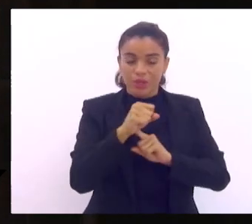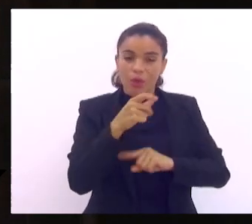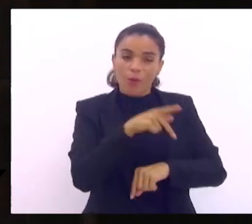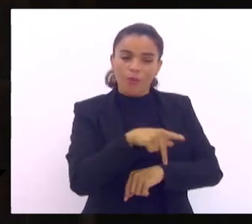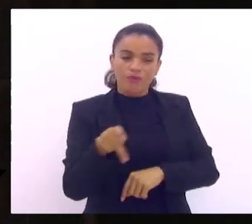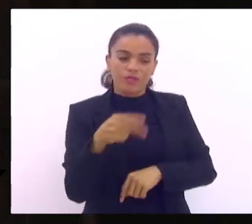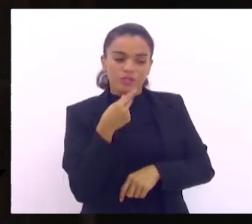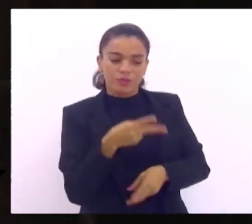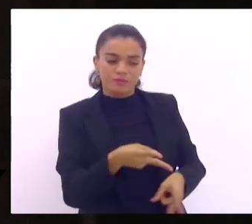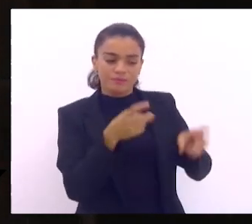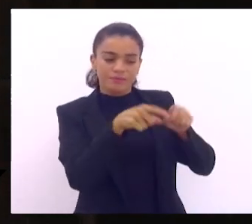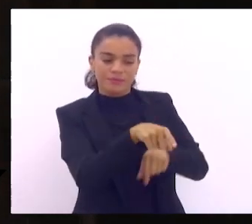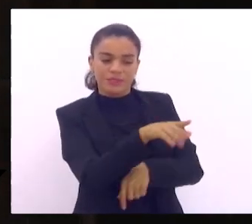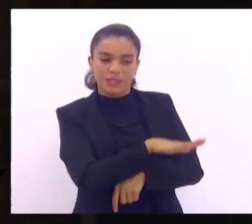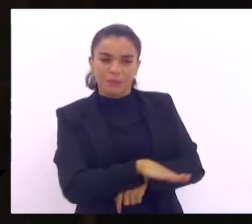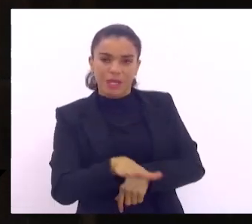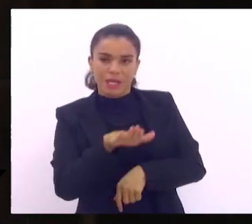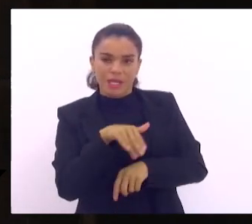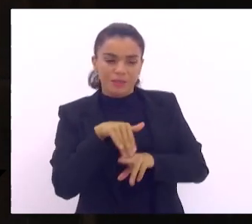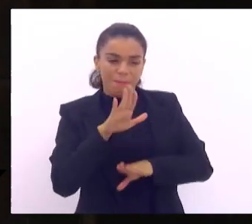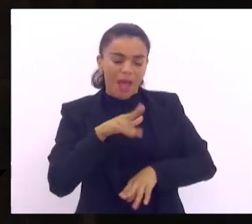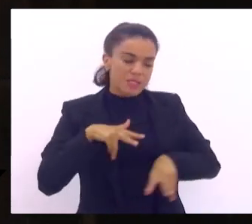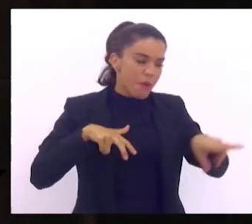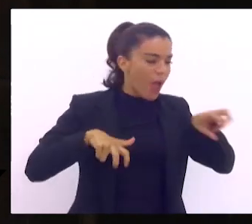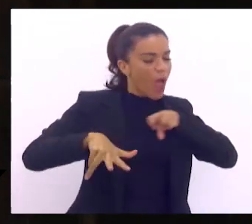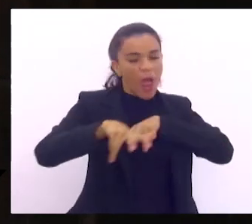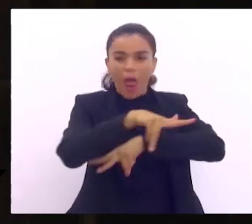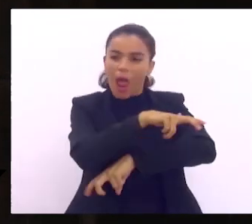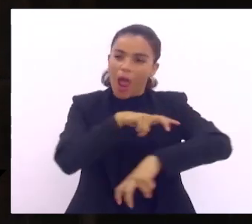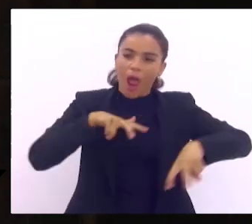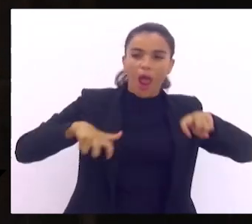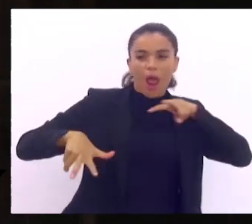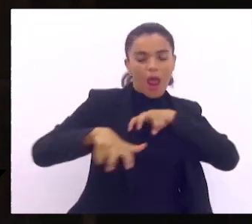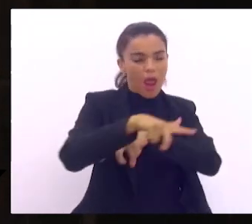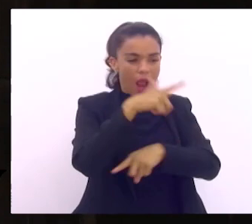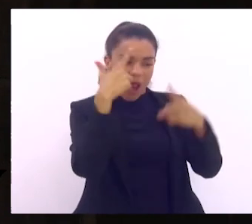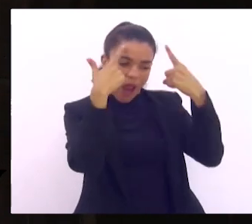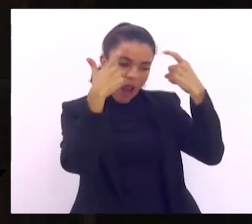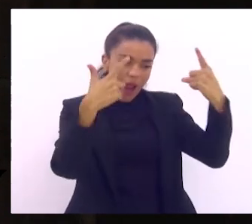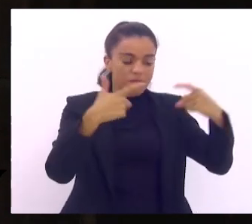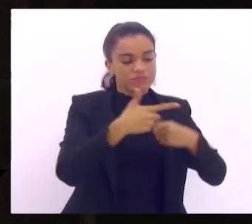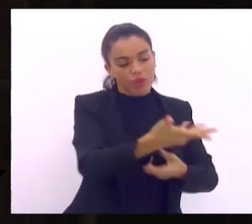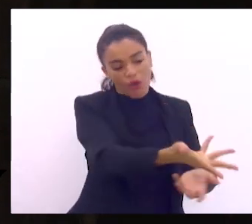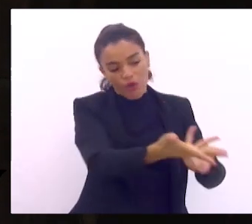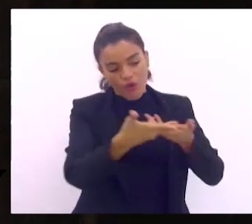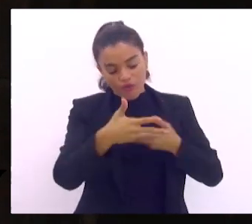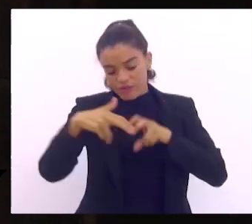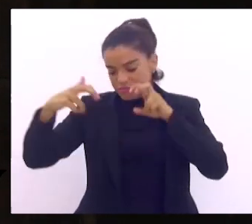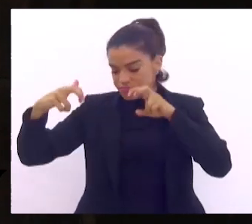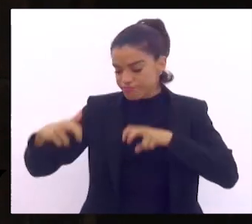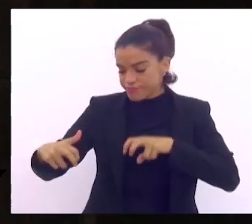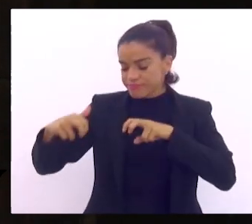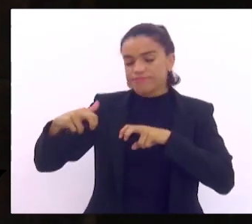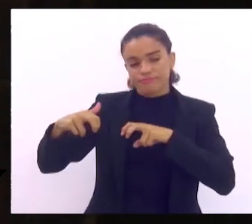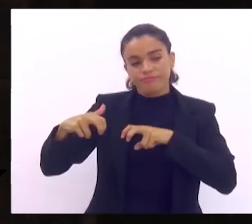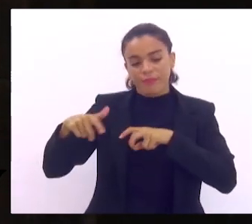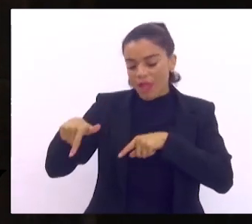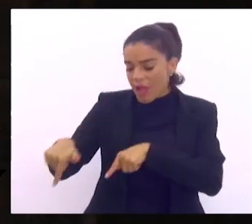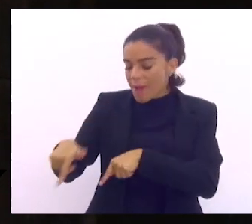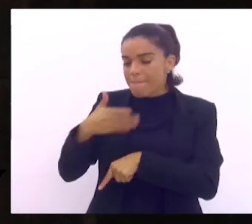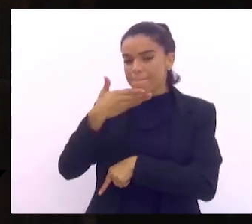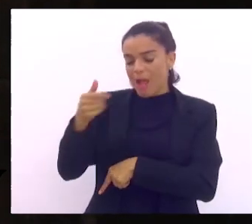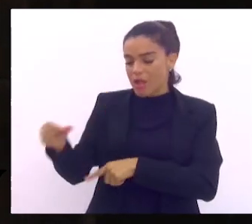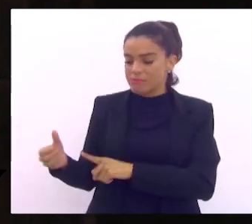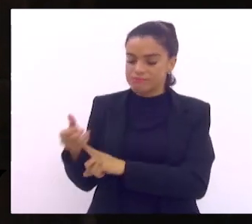ali aquela criança ali com mais arteira, né, mais agressiva, ele chama ela, coloca, como eu fiz com meu filho, coloquei ela na